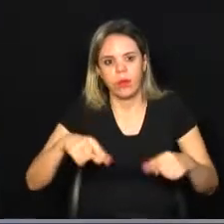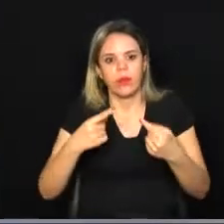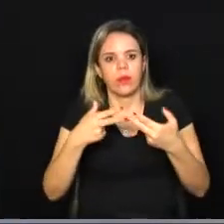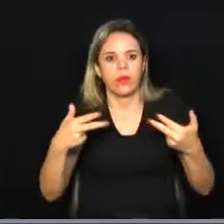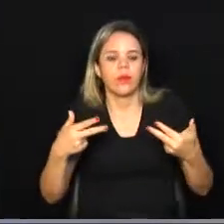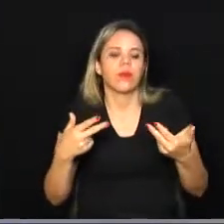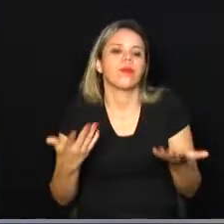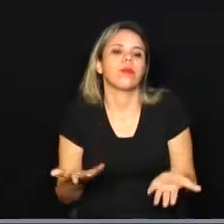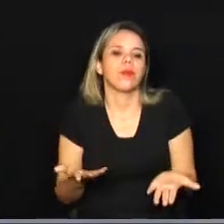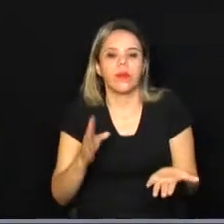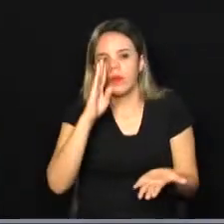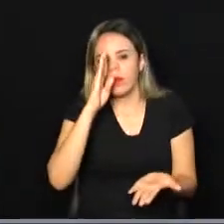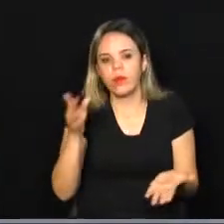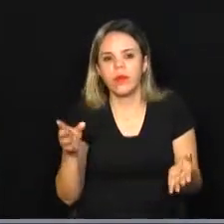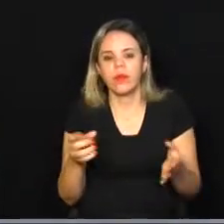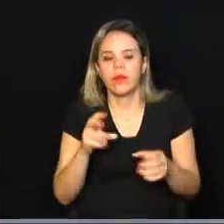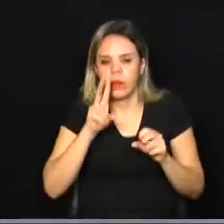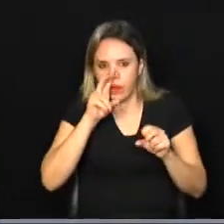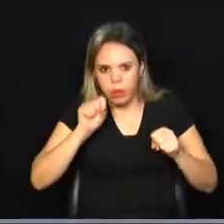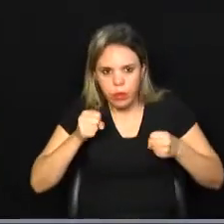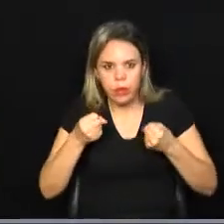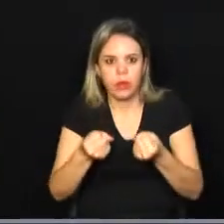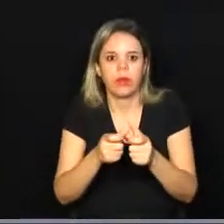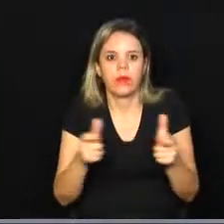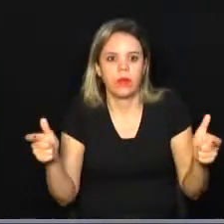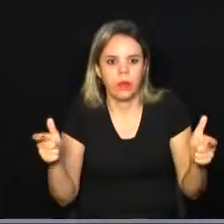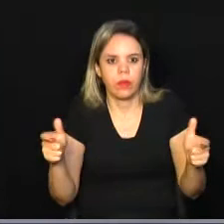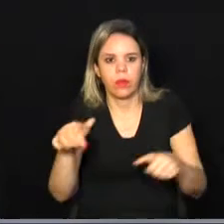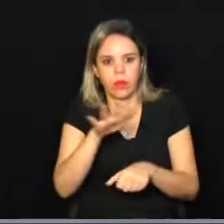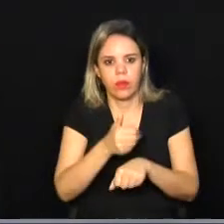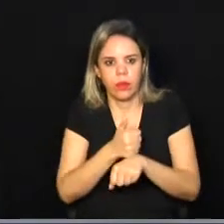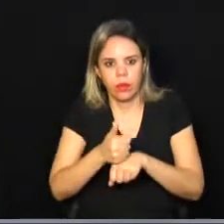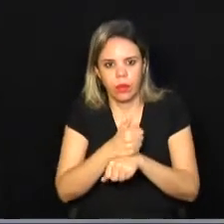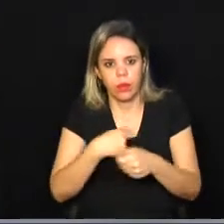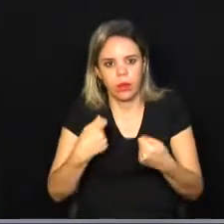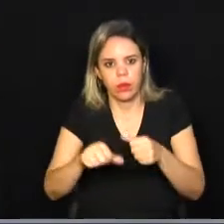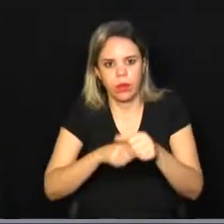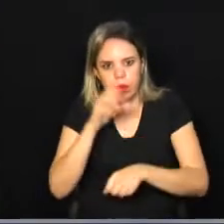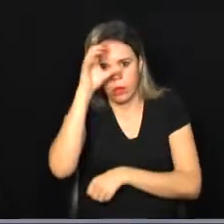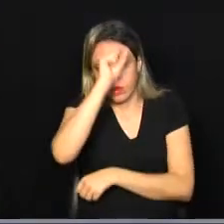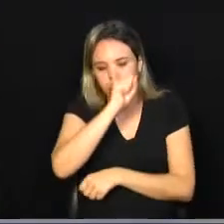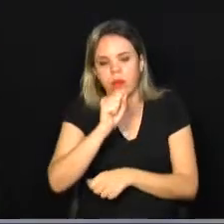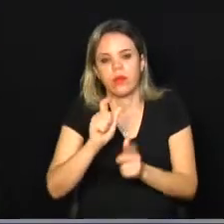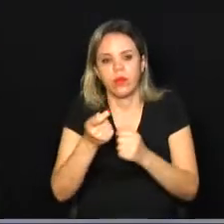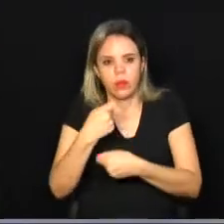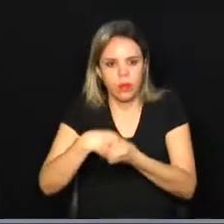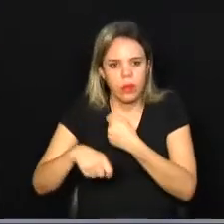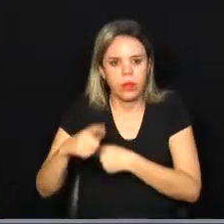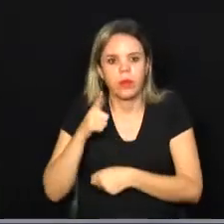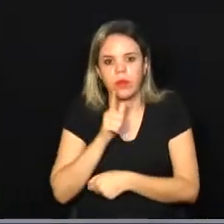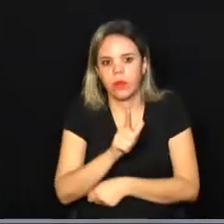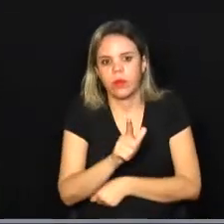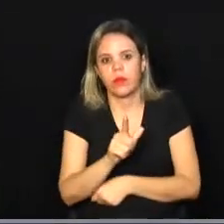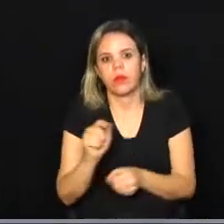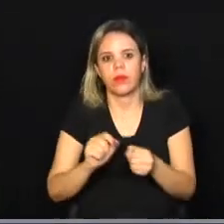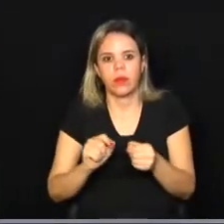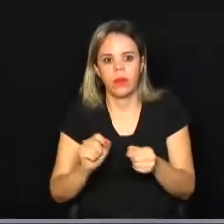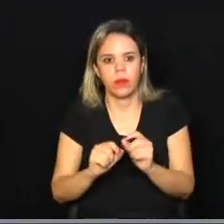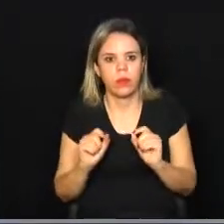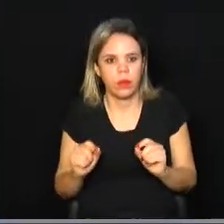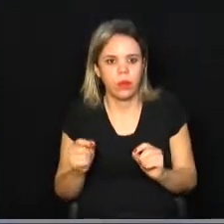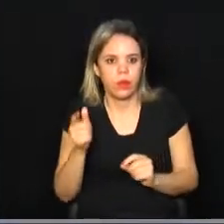desafios, suas principais forças, as maiores áreas que ele precisa aprender a gerenciar para a gente conseguir fazer com que